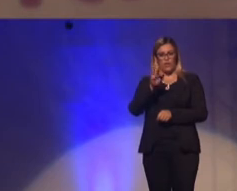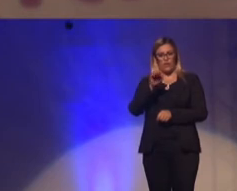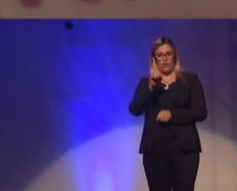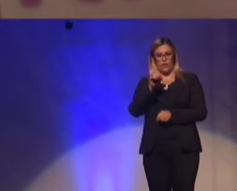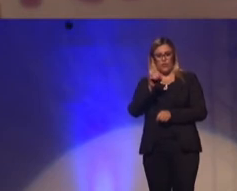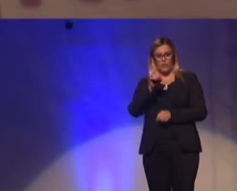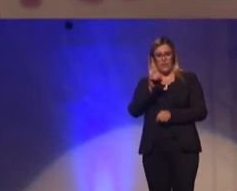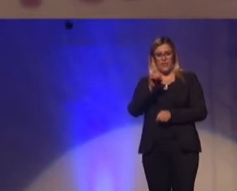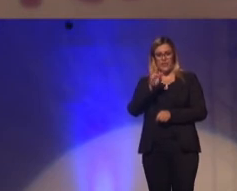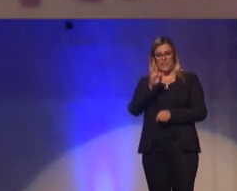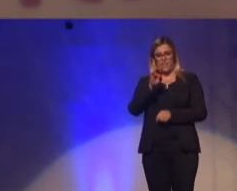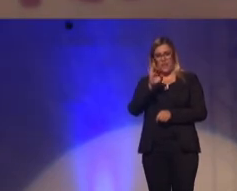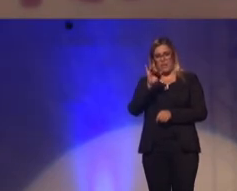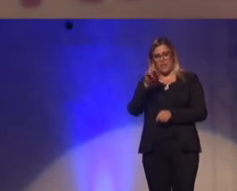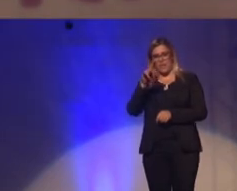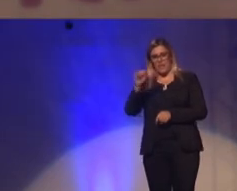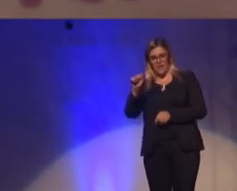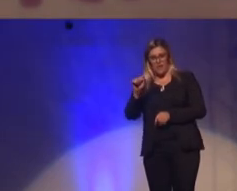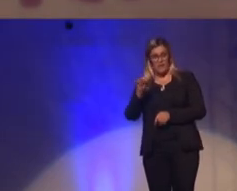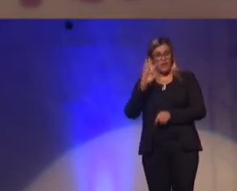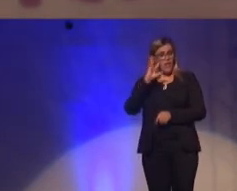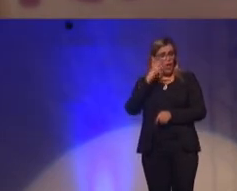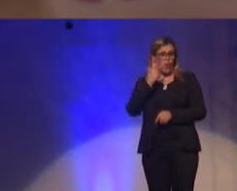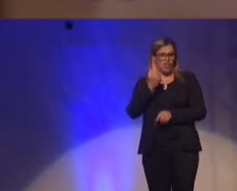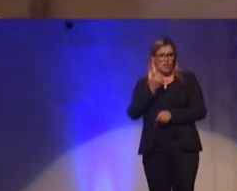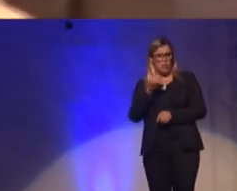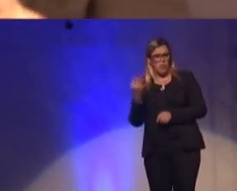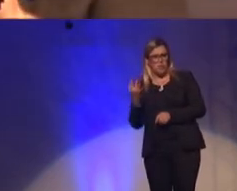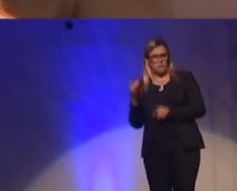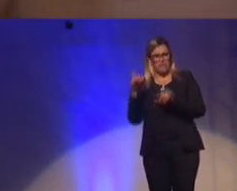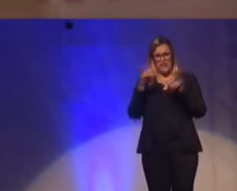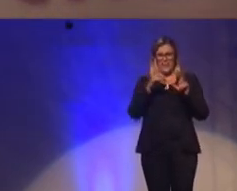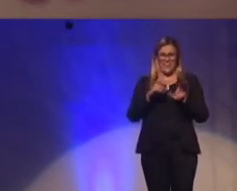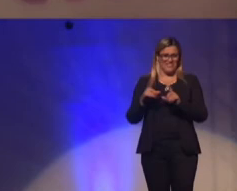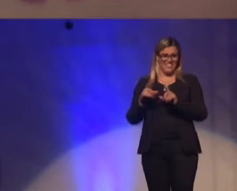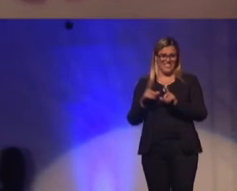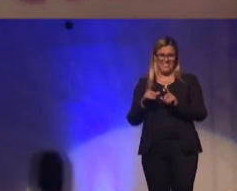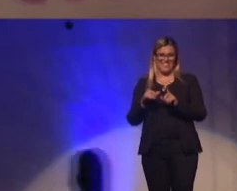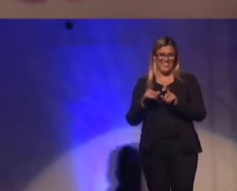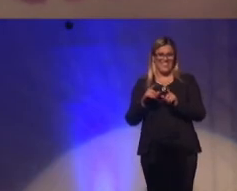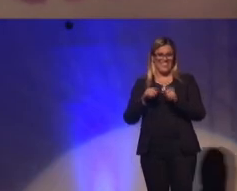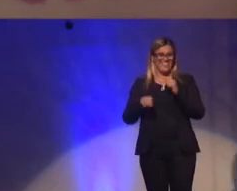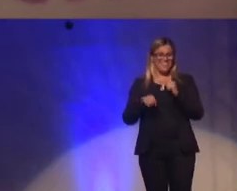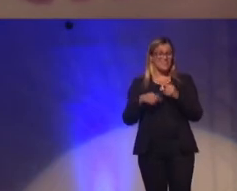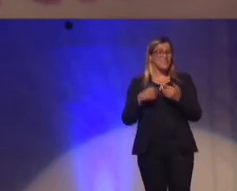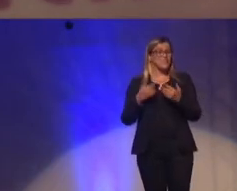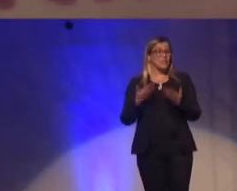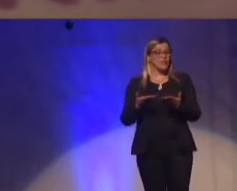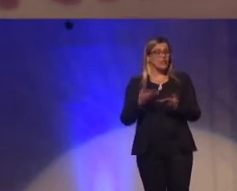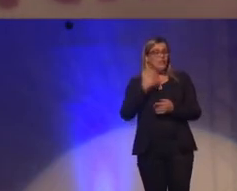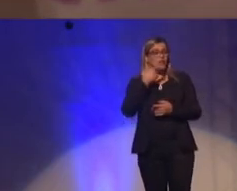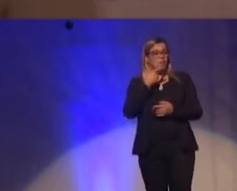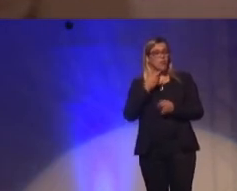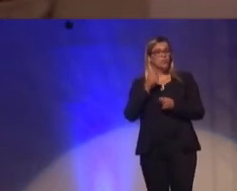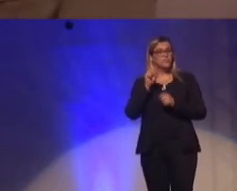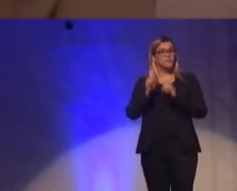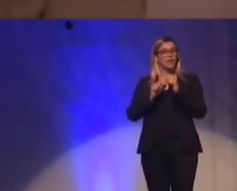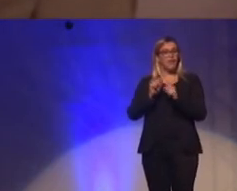Eletrotermofototerapia. Que eu imagino que seja alguma coisa fotográfica e tudo mais. Mas ó, vou falar um pouquinho sobre essa mulher.